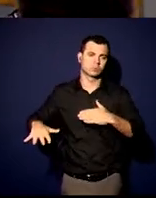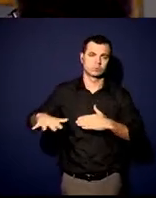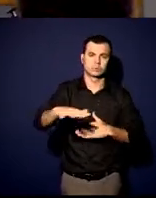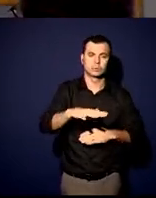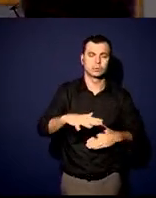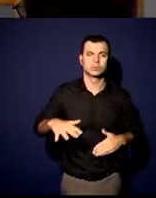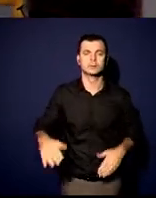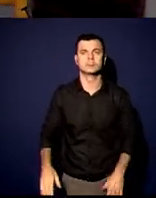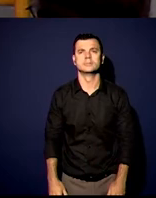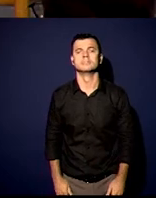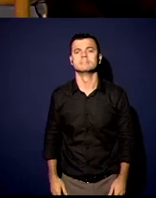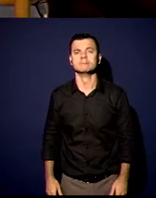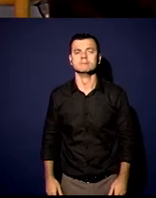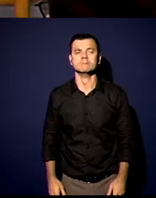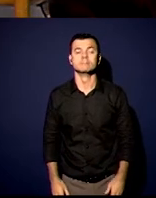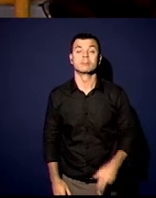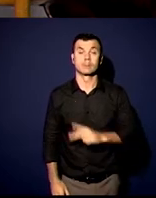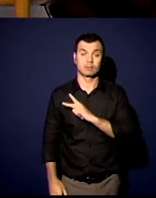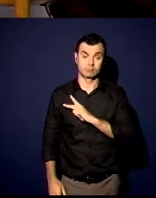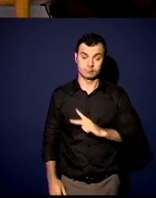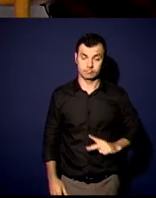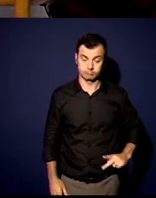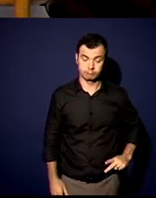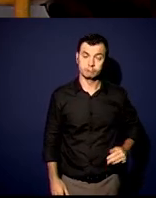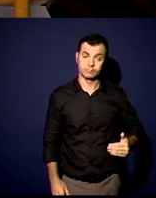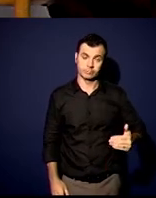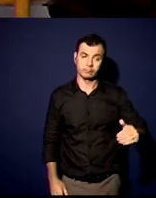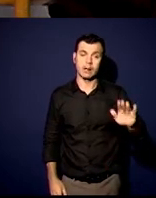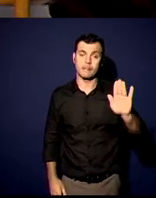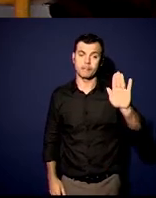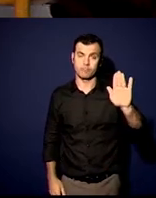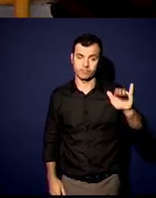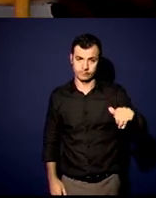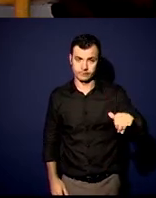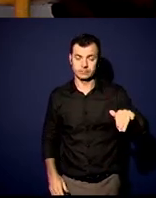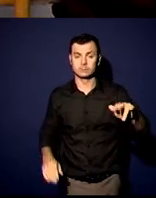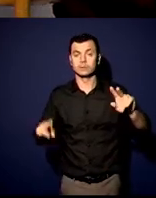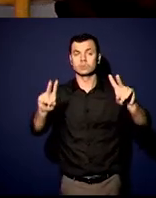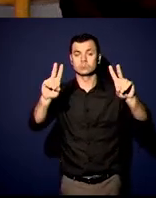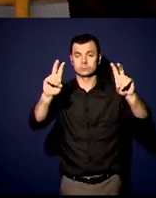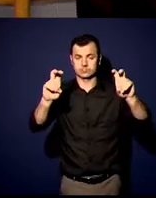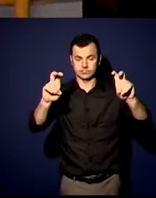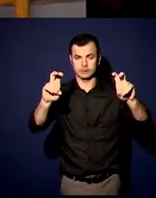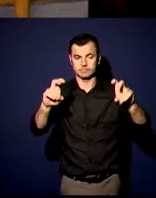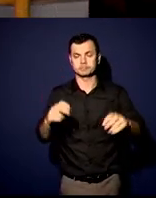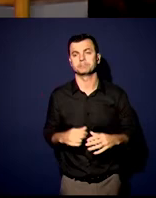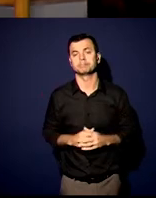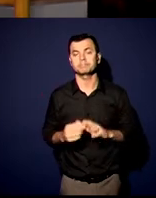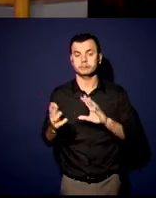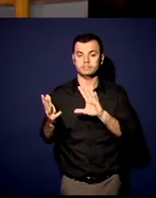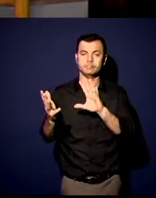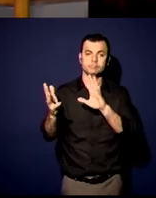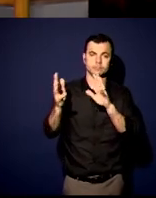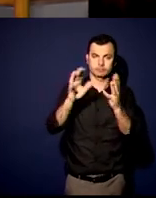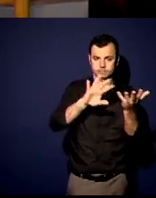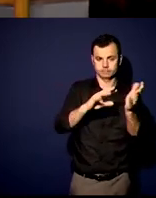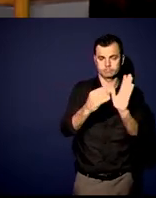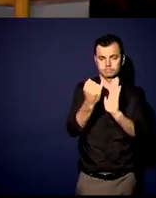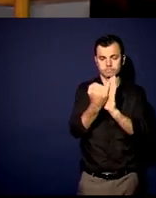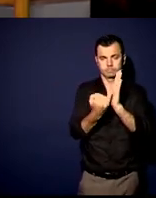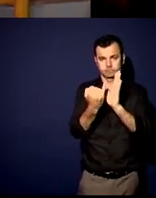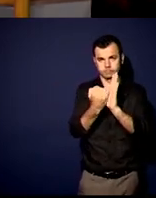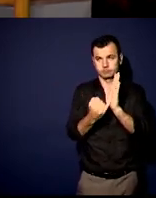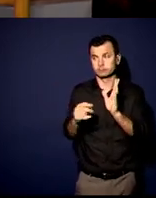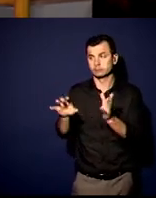Presidente aqui já caminhando para o finalzão tema específico reforma tributária o congresso tem